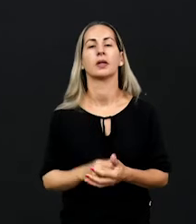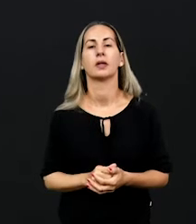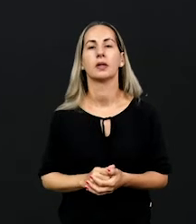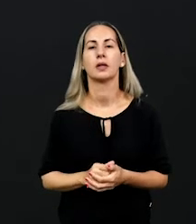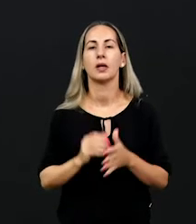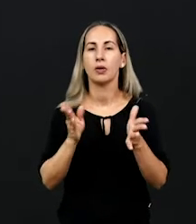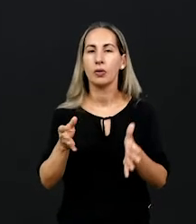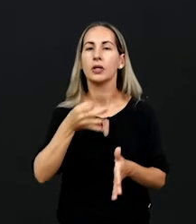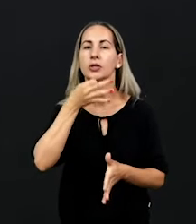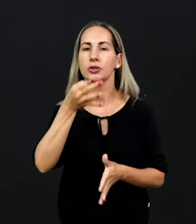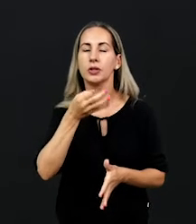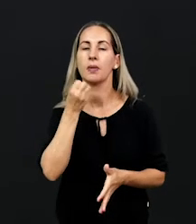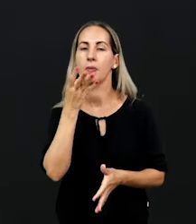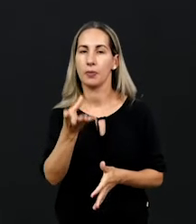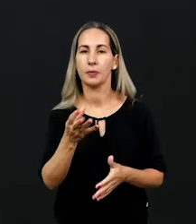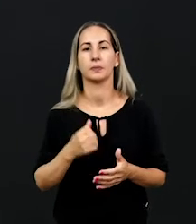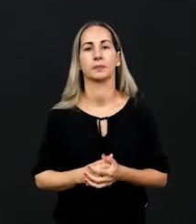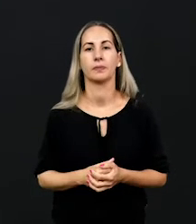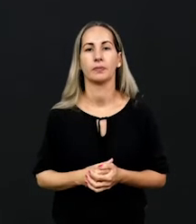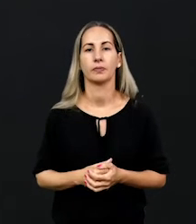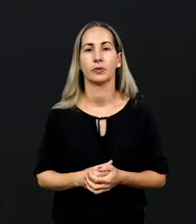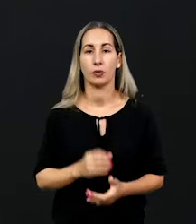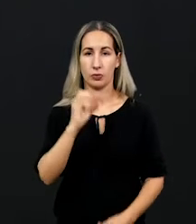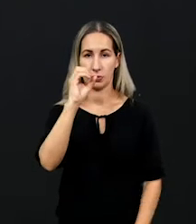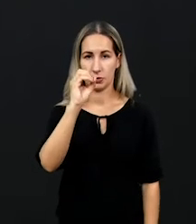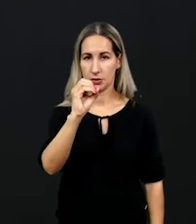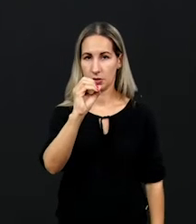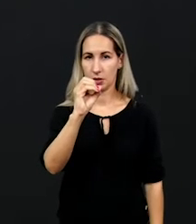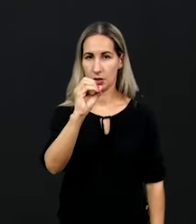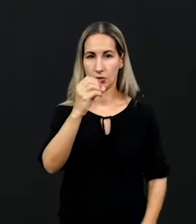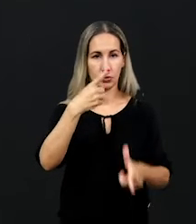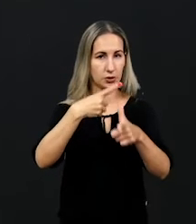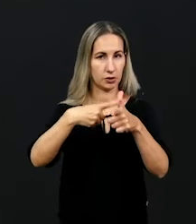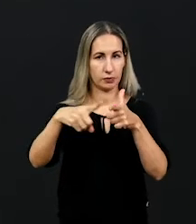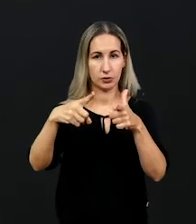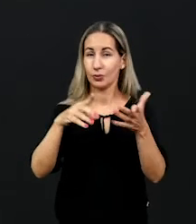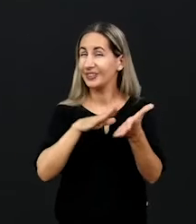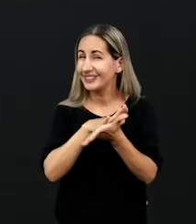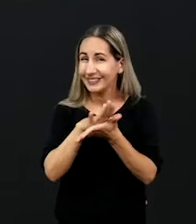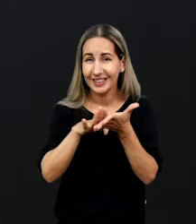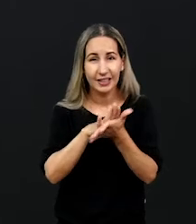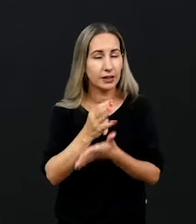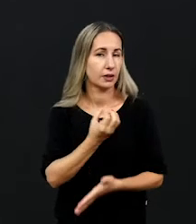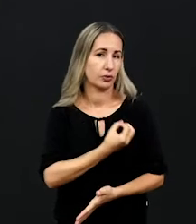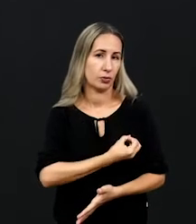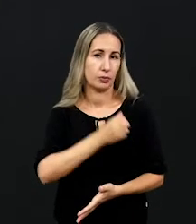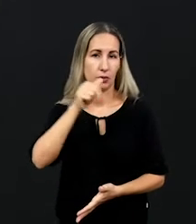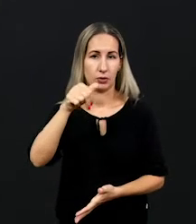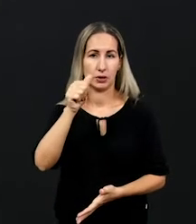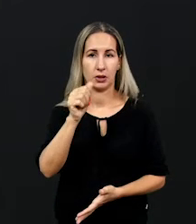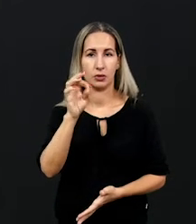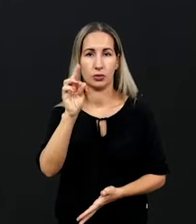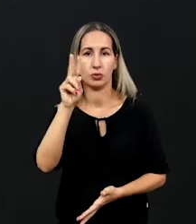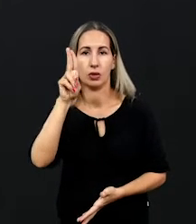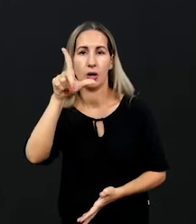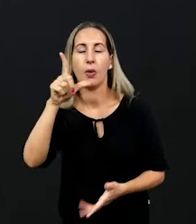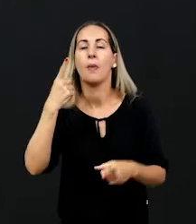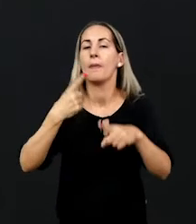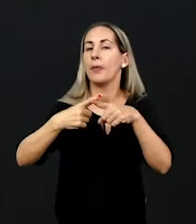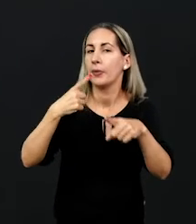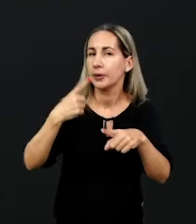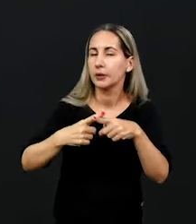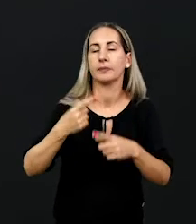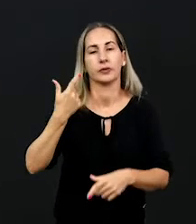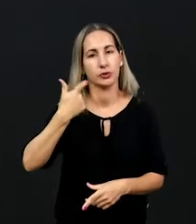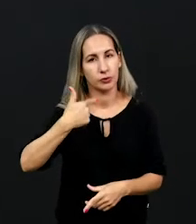a algumas dicas bem interessantes. O 0 não é divisor de nenhum número natural. Por quê?